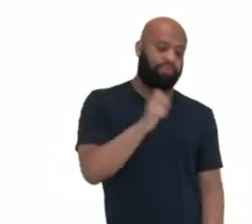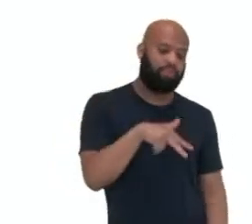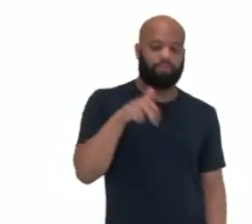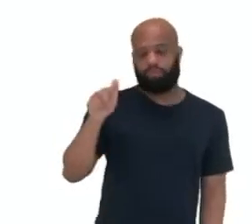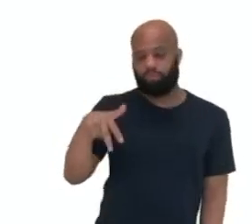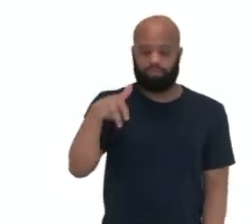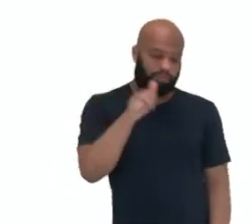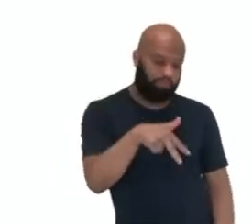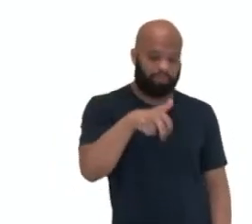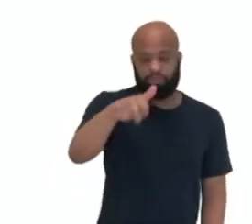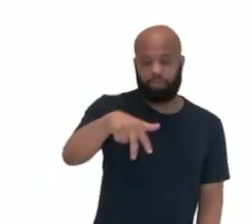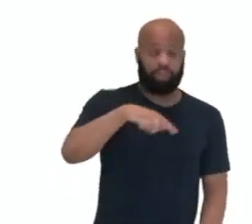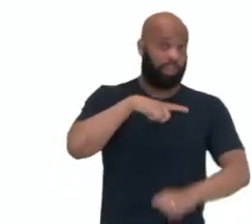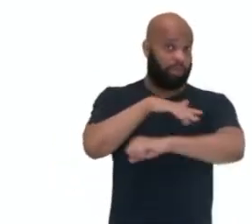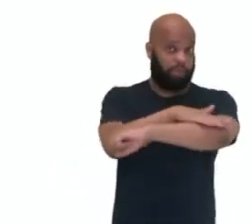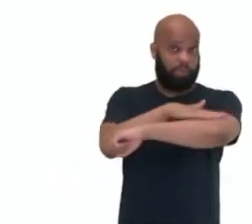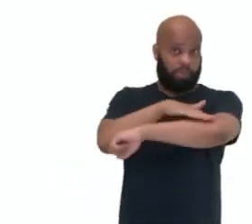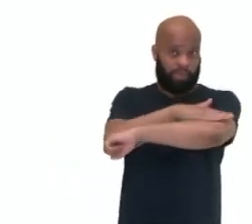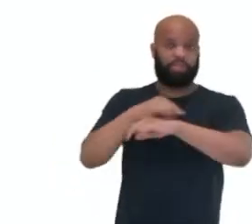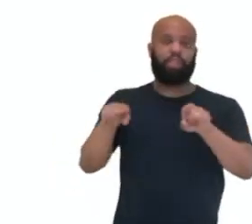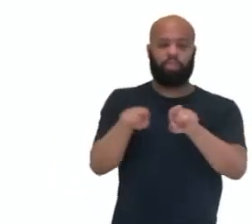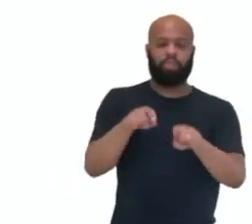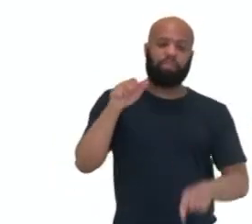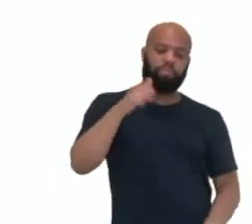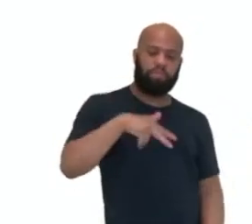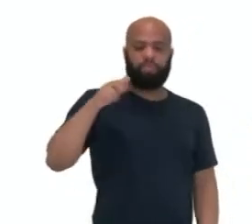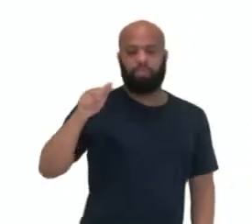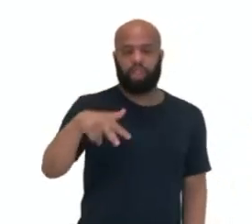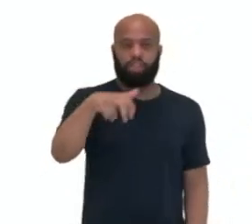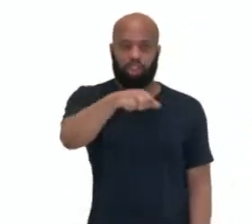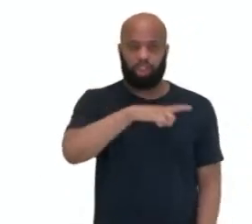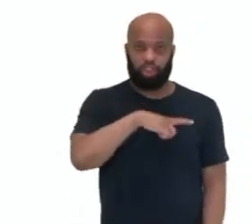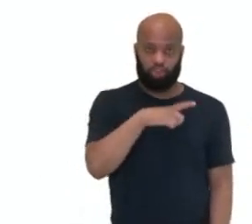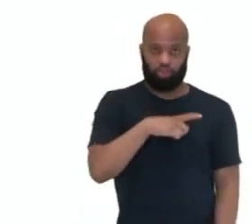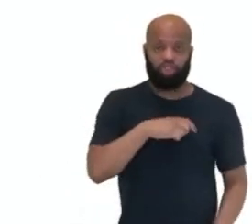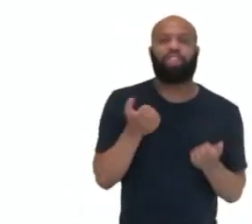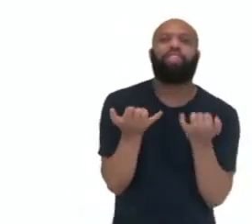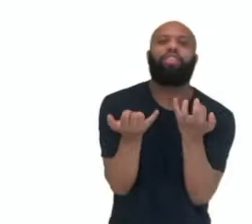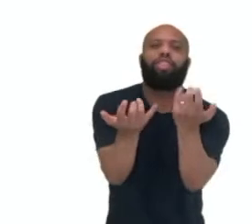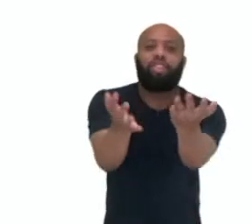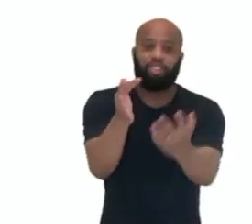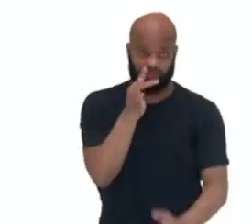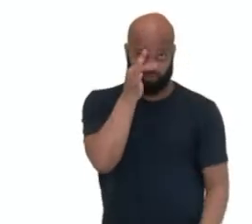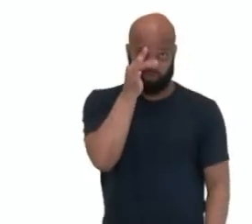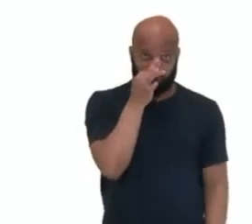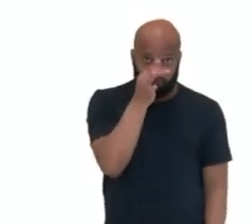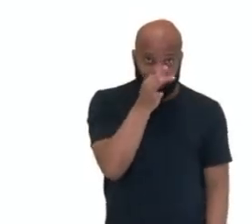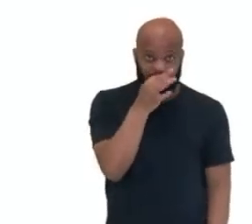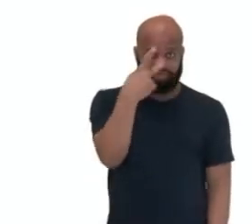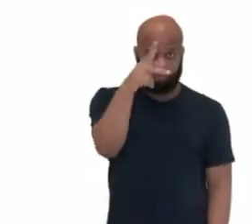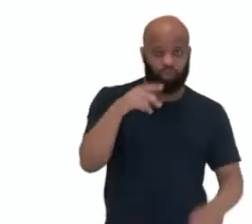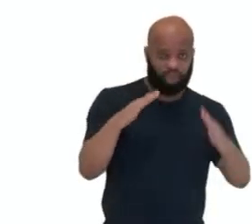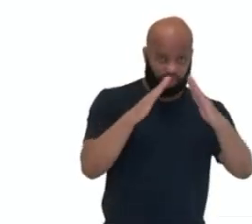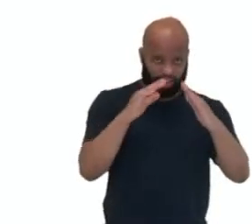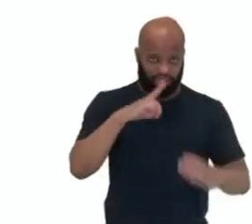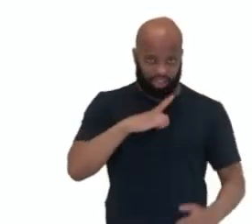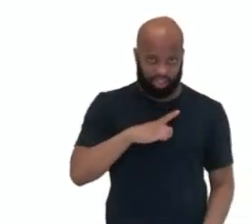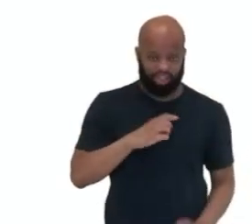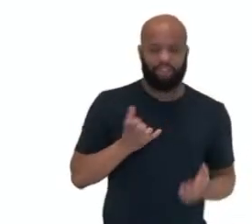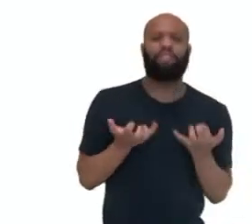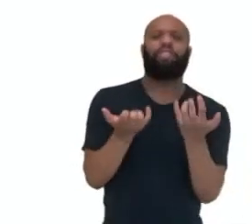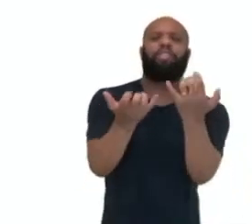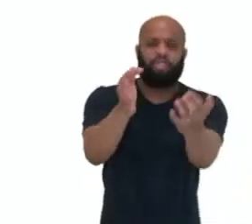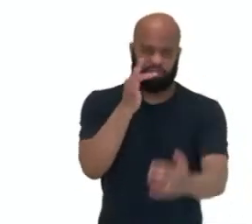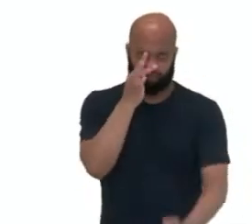campo, ou numa pracinha que você foi passear com a sua família? Tinha flores? Ou no jardim da sua casa? Você já parou para sentir o